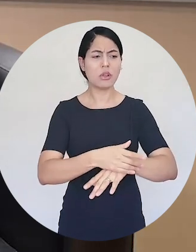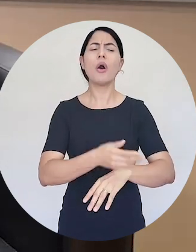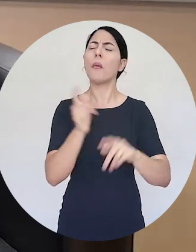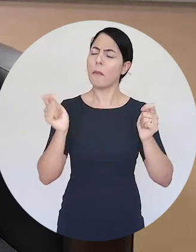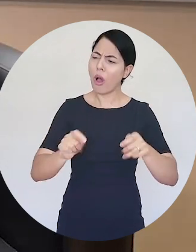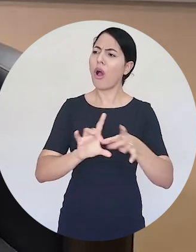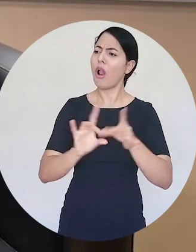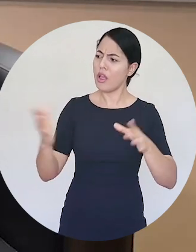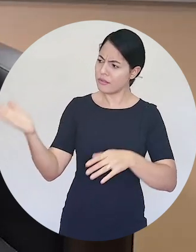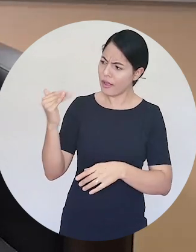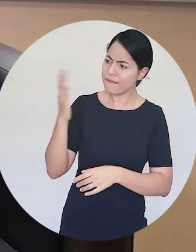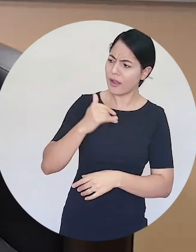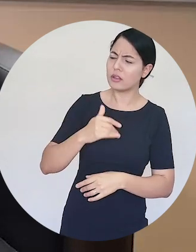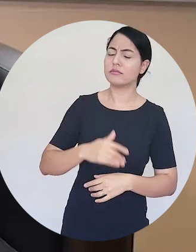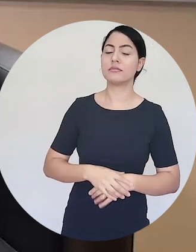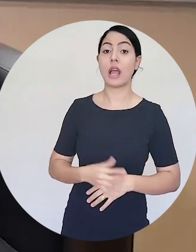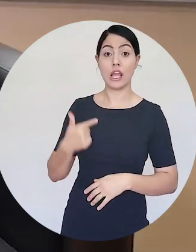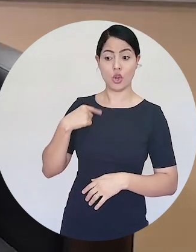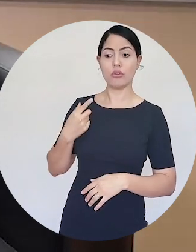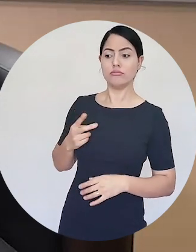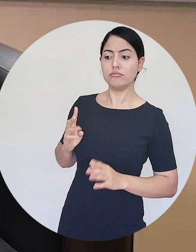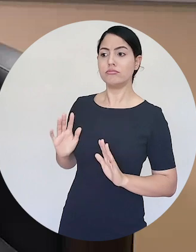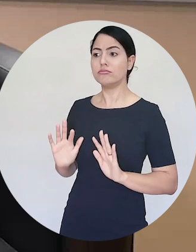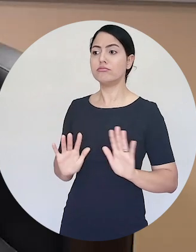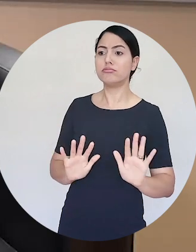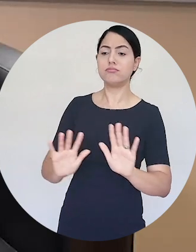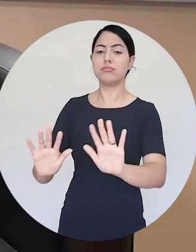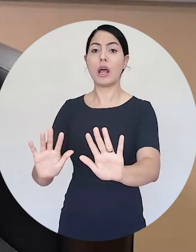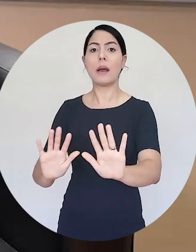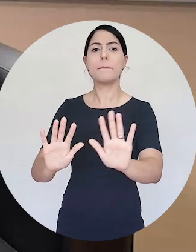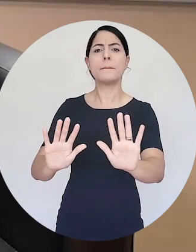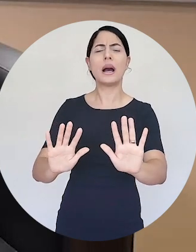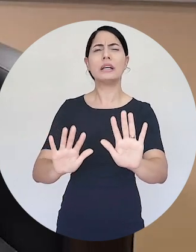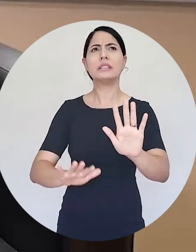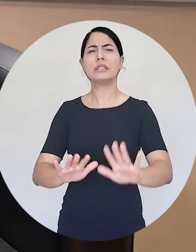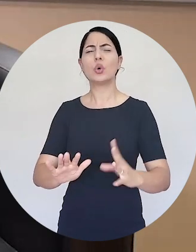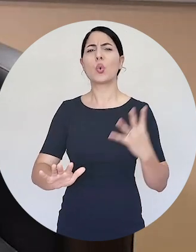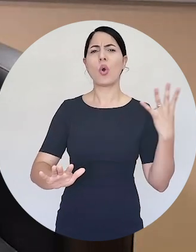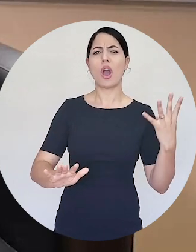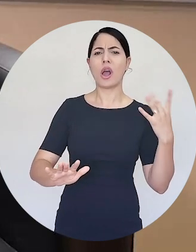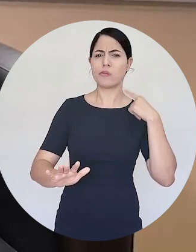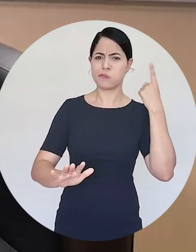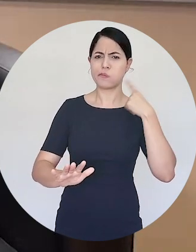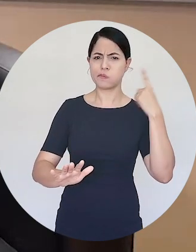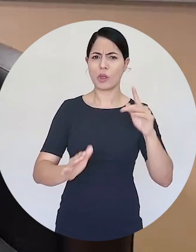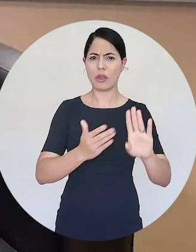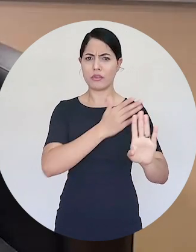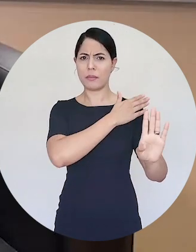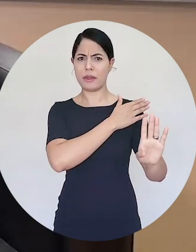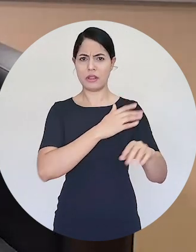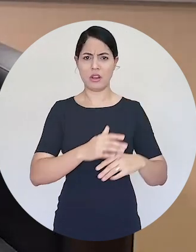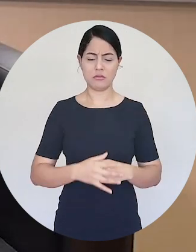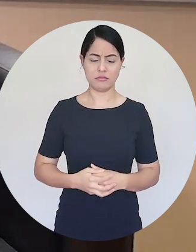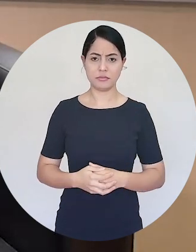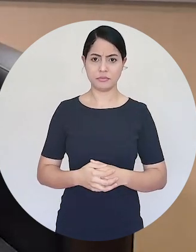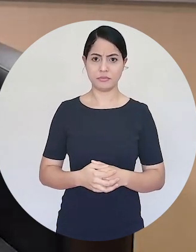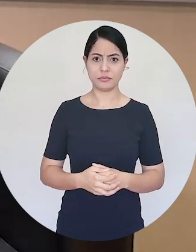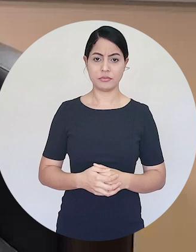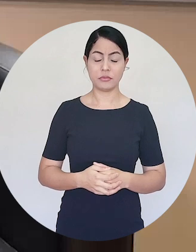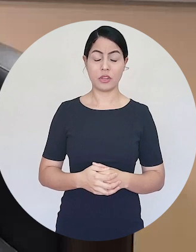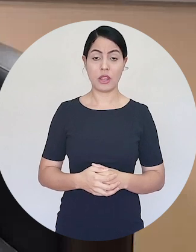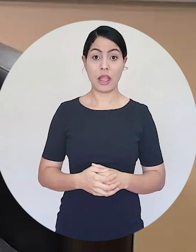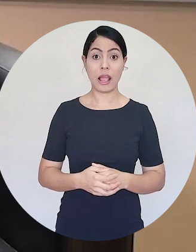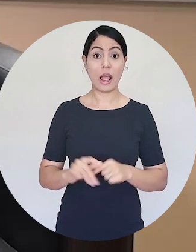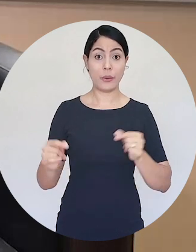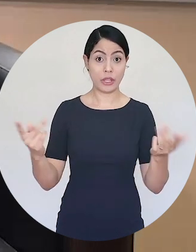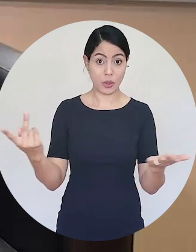não, pode, doutora, venham por aqui. Passamos quase todos. Ficaram para trás 4 advogados, salvo